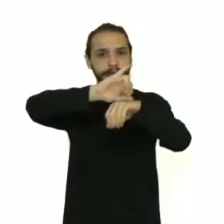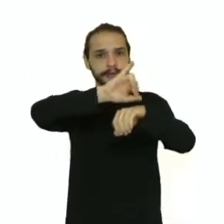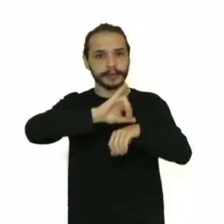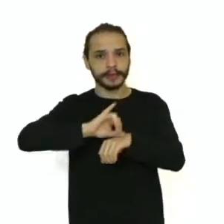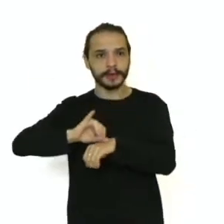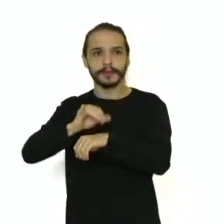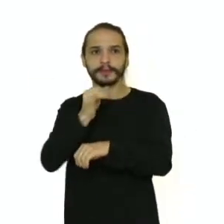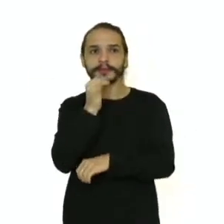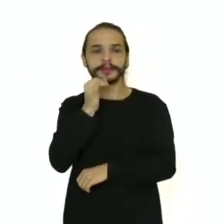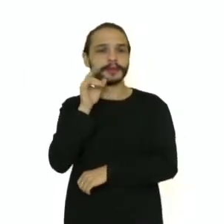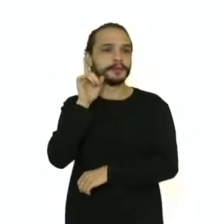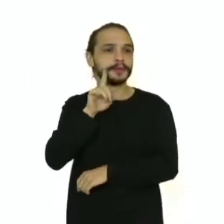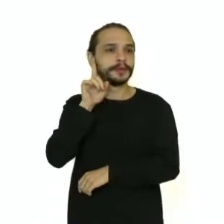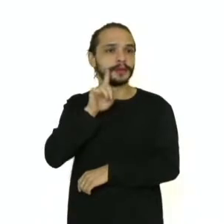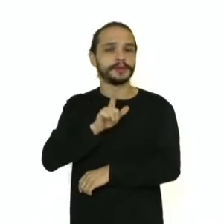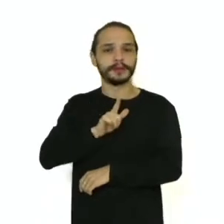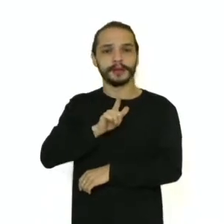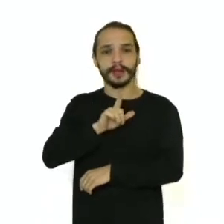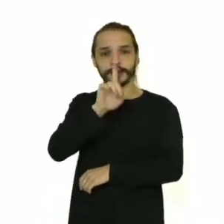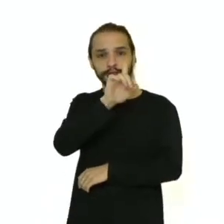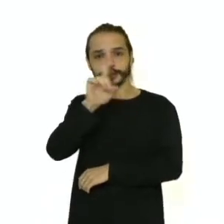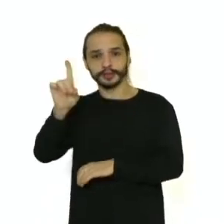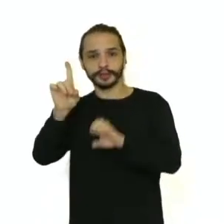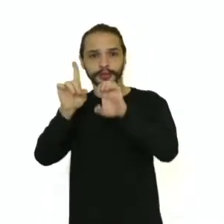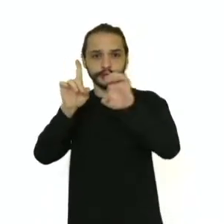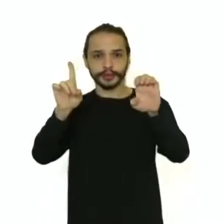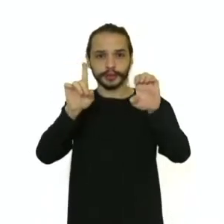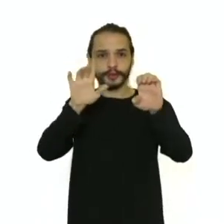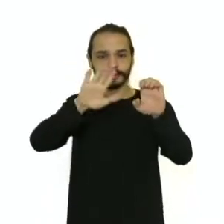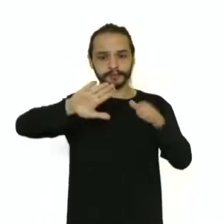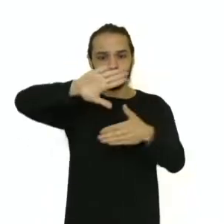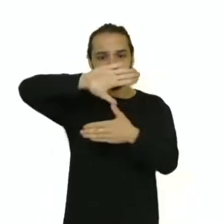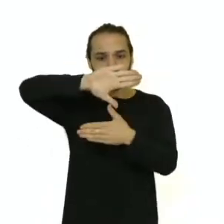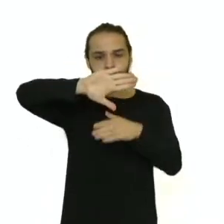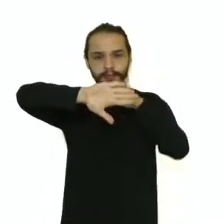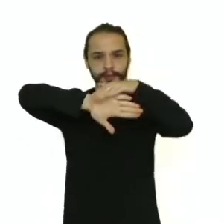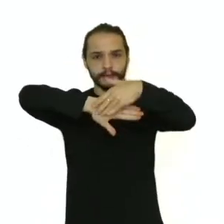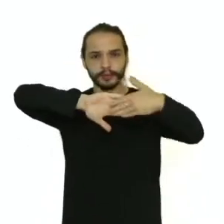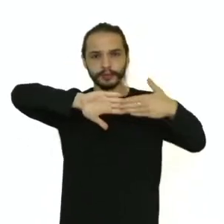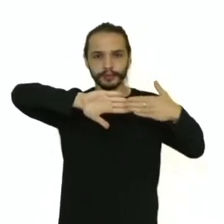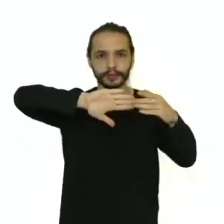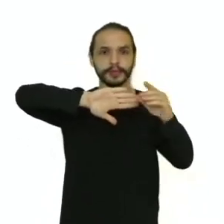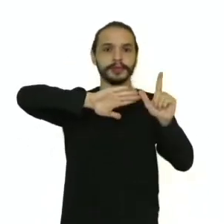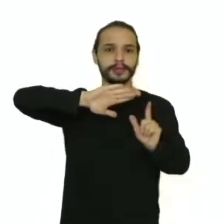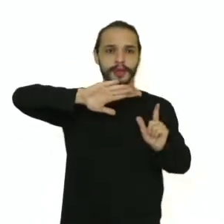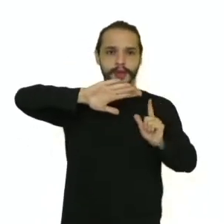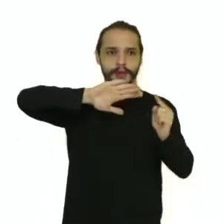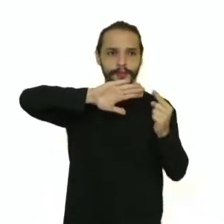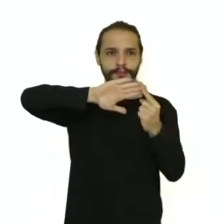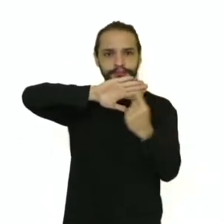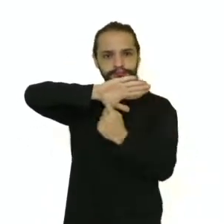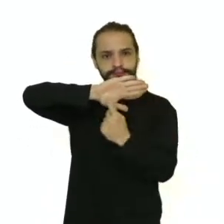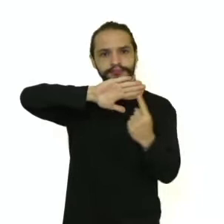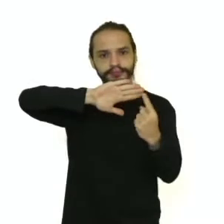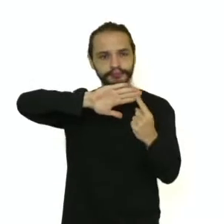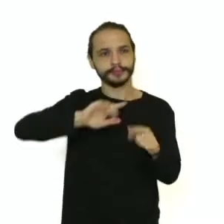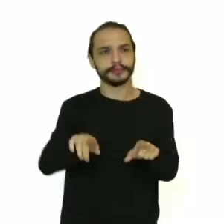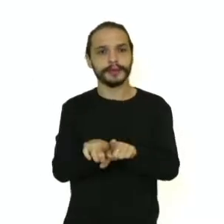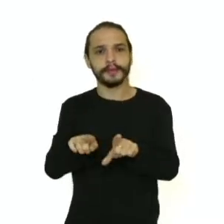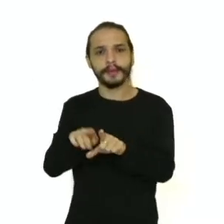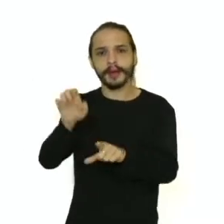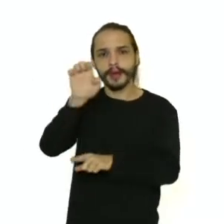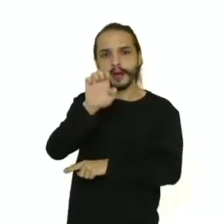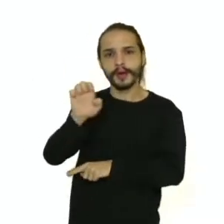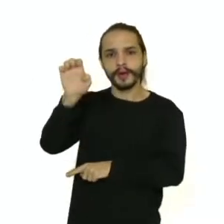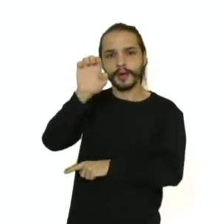lado direito e o lado esquerdo dos Estados Unidos, onde se concentra a maior parte das indústrias. Temos também na Europa Ocidental. Temos também uma